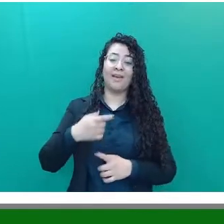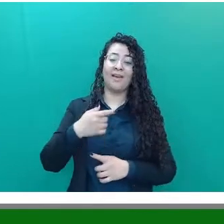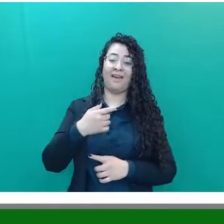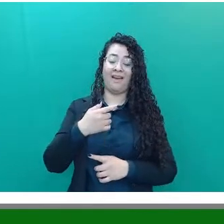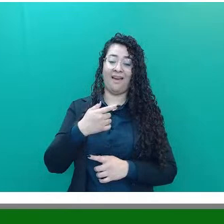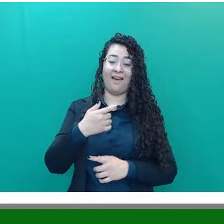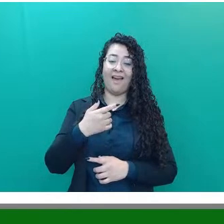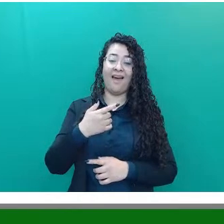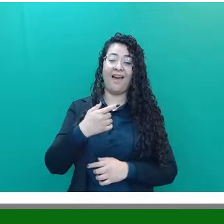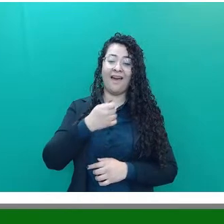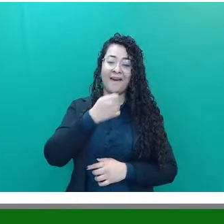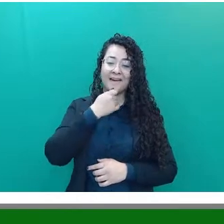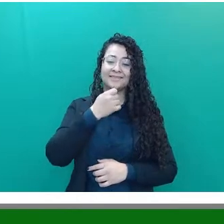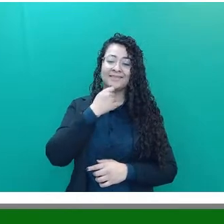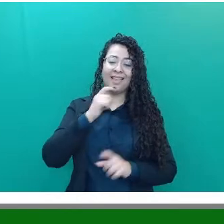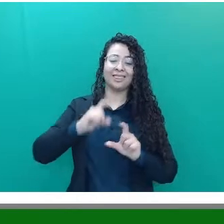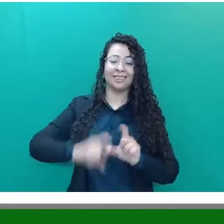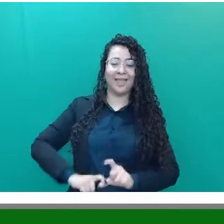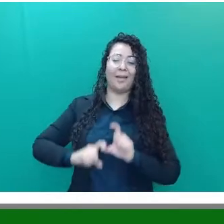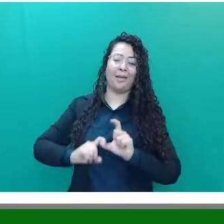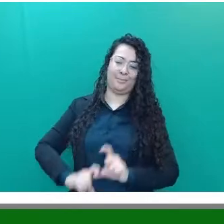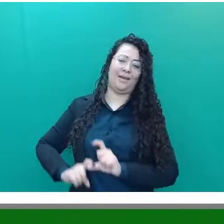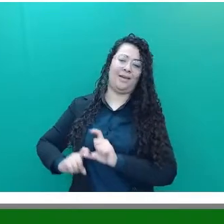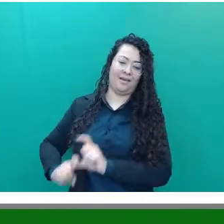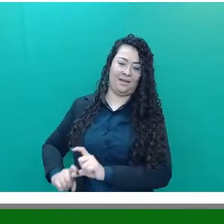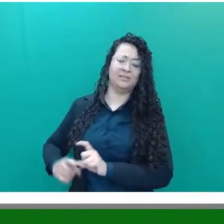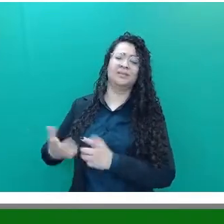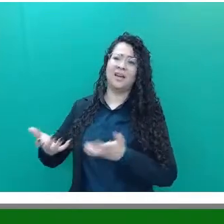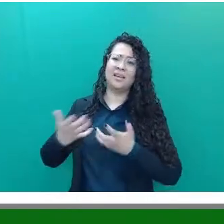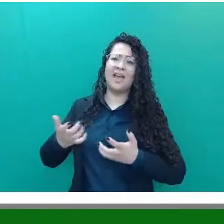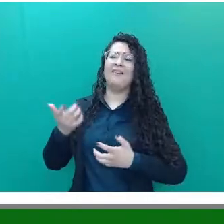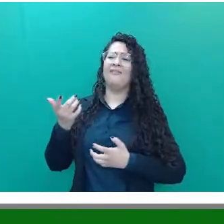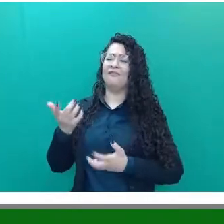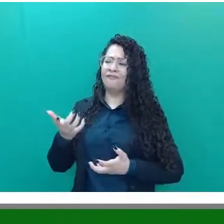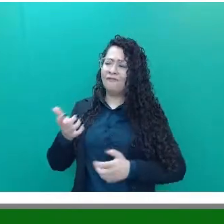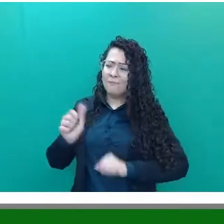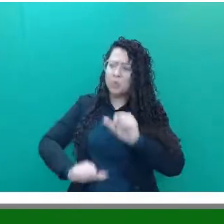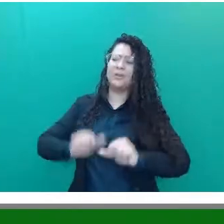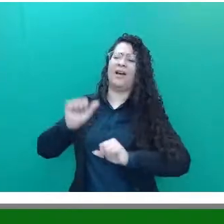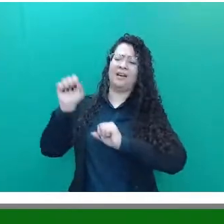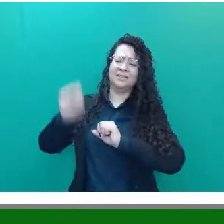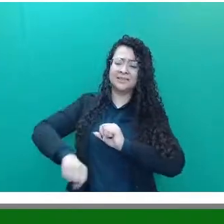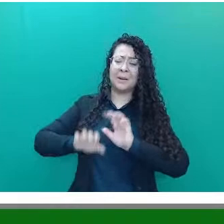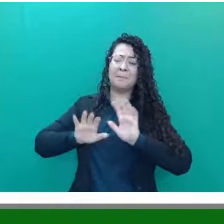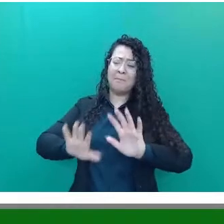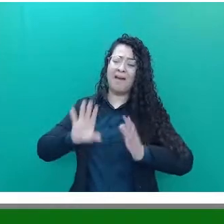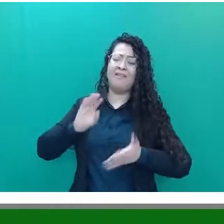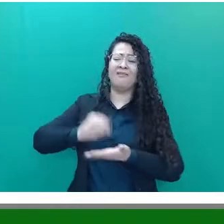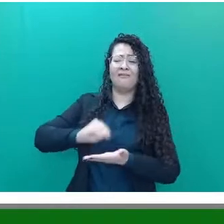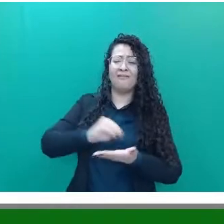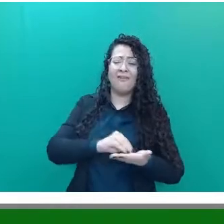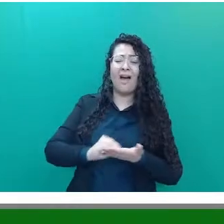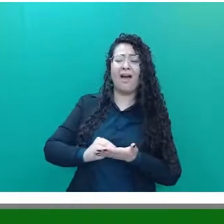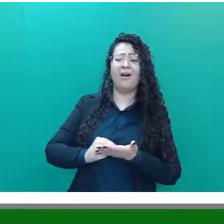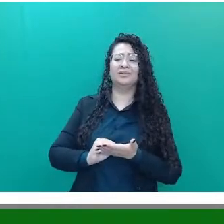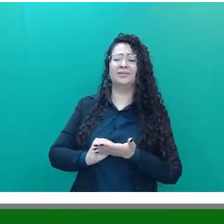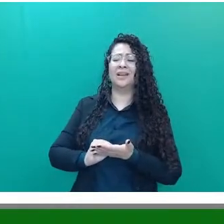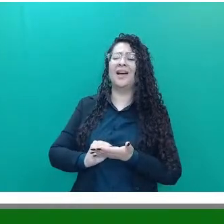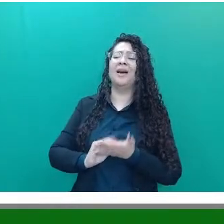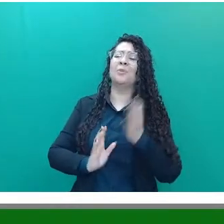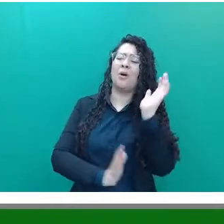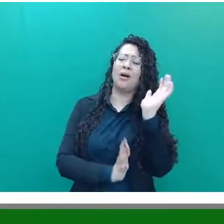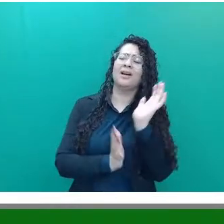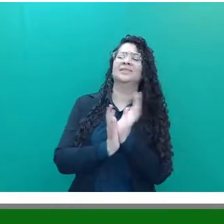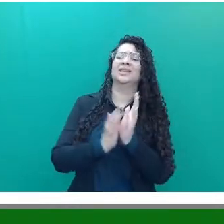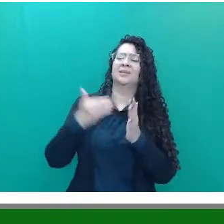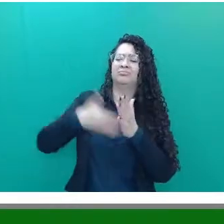da universidade. A gente quer transformar, mas existe algo a mais que te limita, né? E muitas vezes a gente transforma dentro da